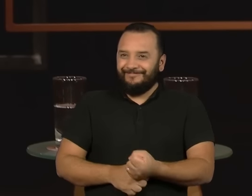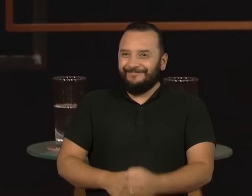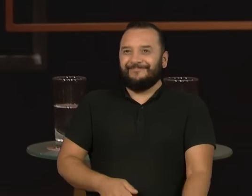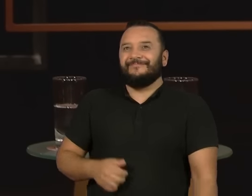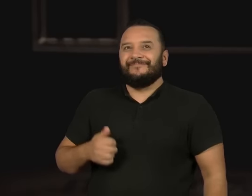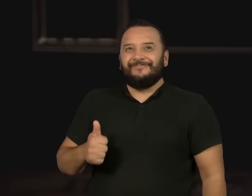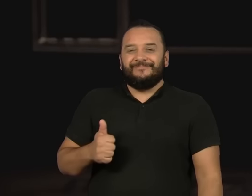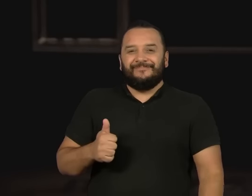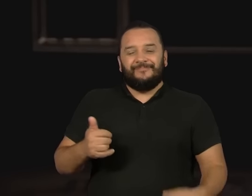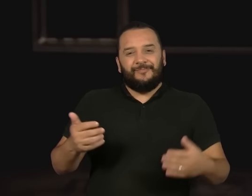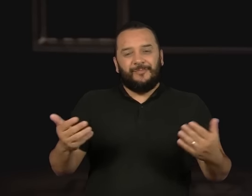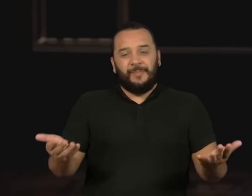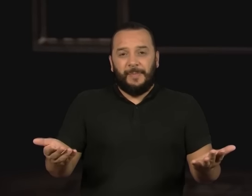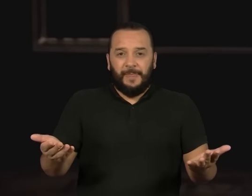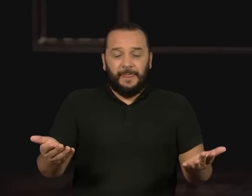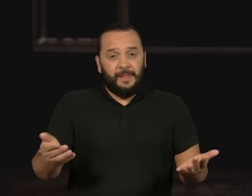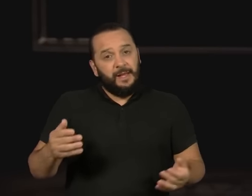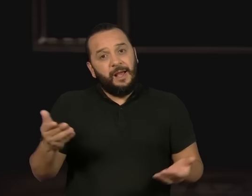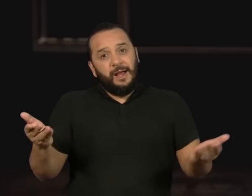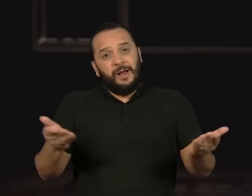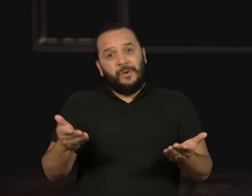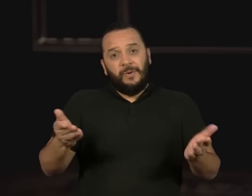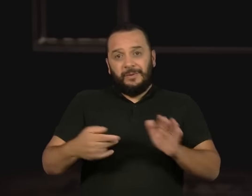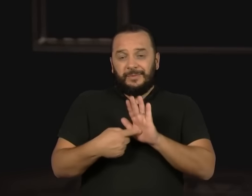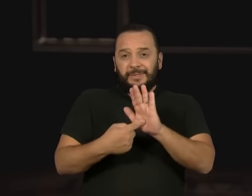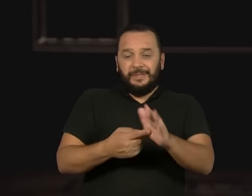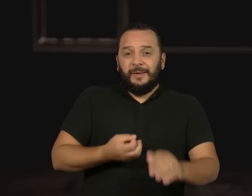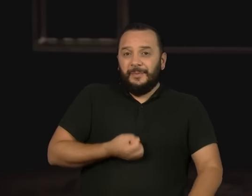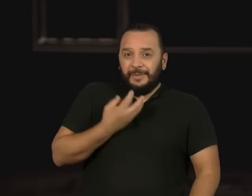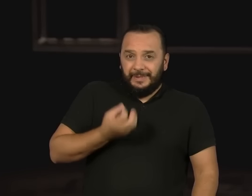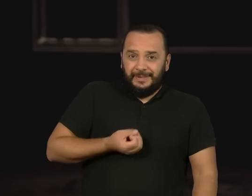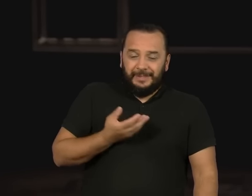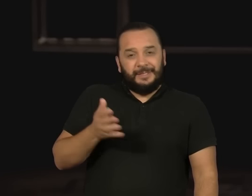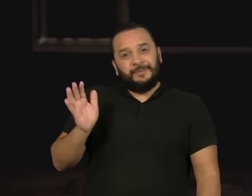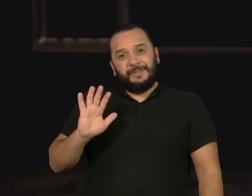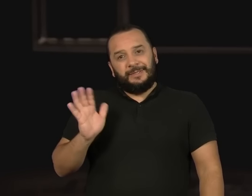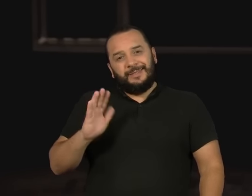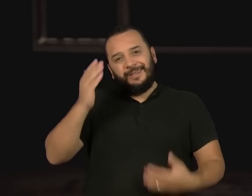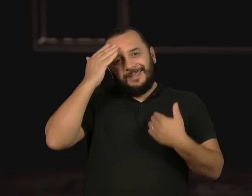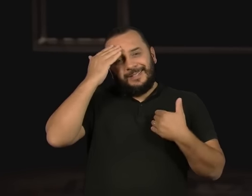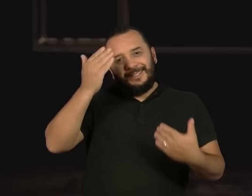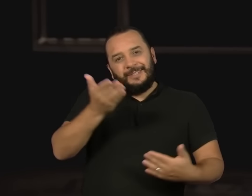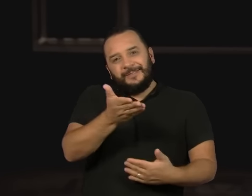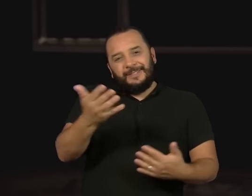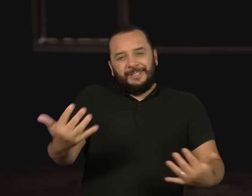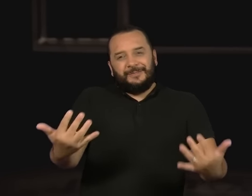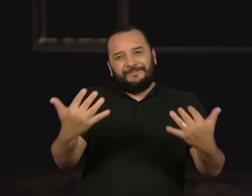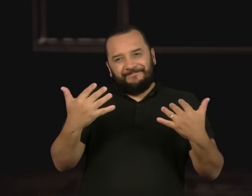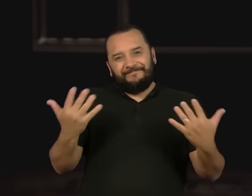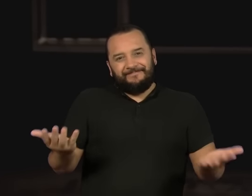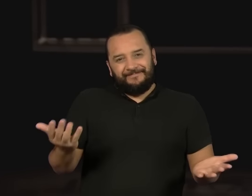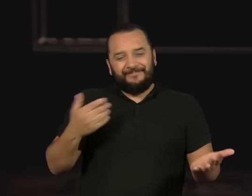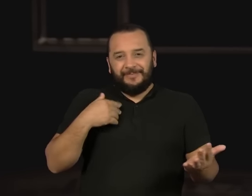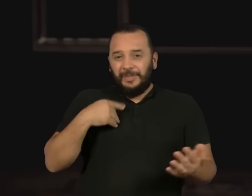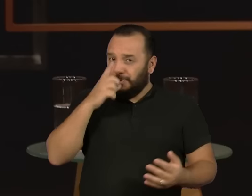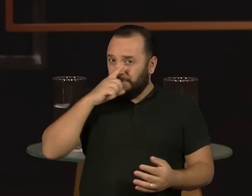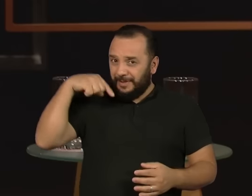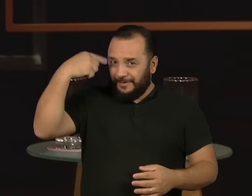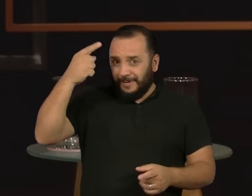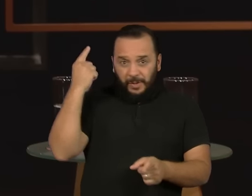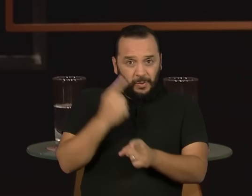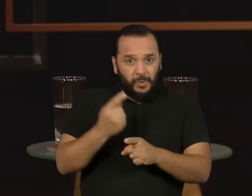bom. Bom, então enquanto o Matheus se prepara, a gente vai se despedindo, agradecendo a companhia de vocês e a gente se vê no próximo